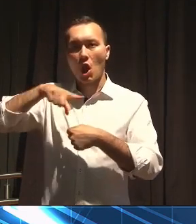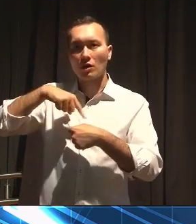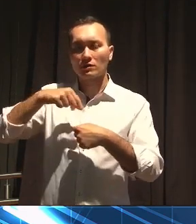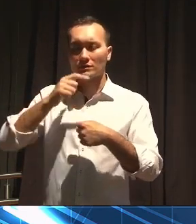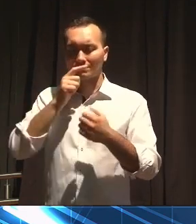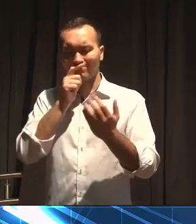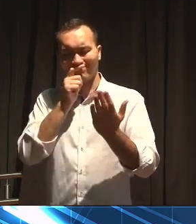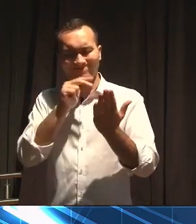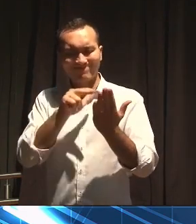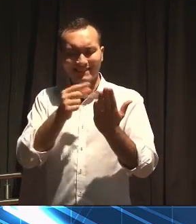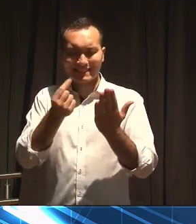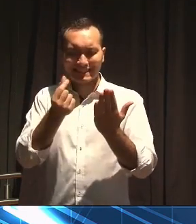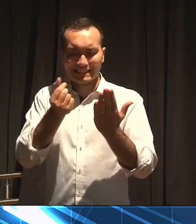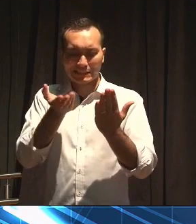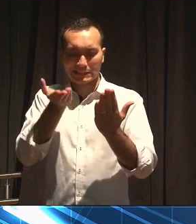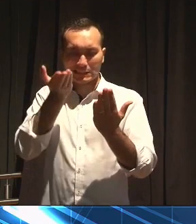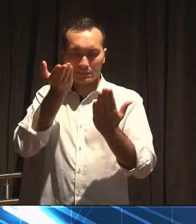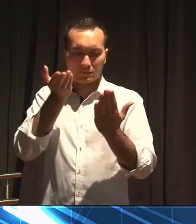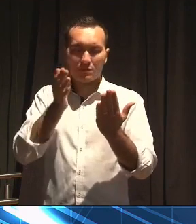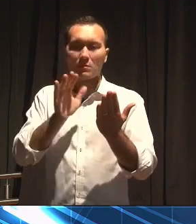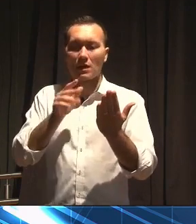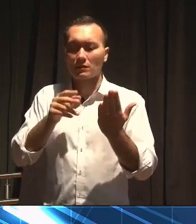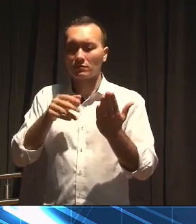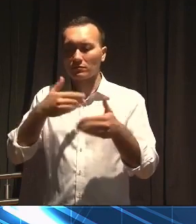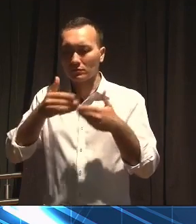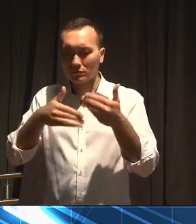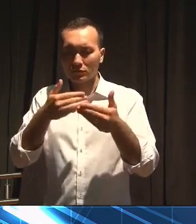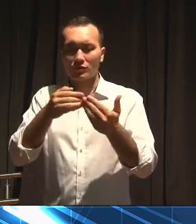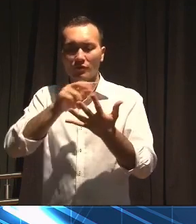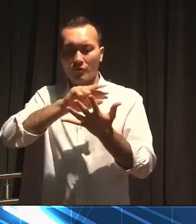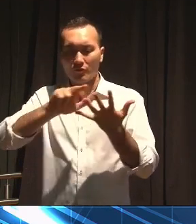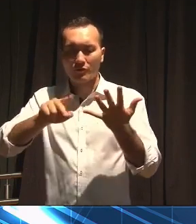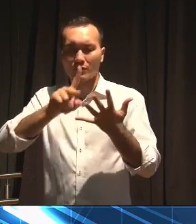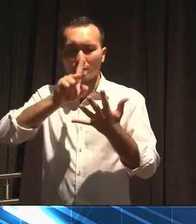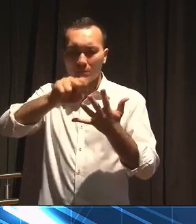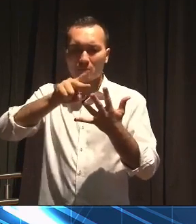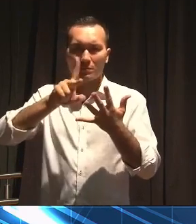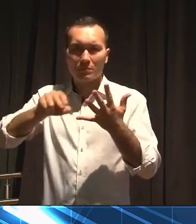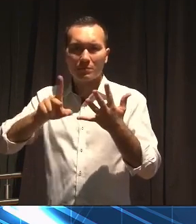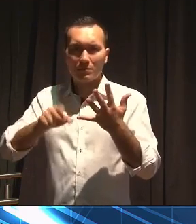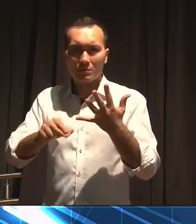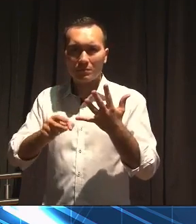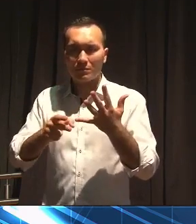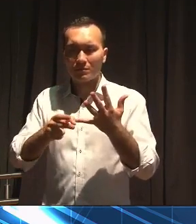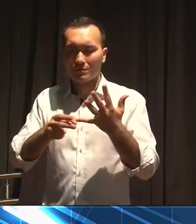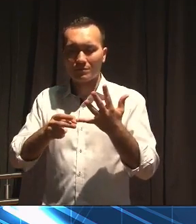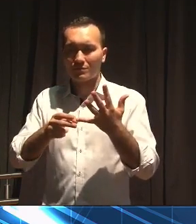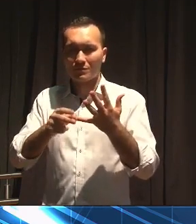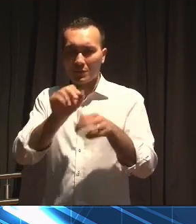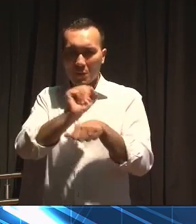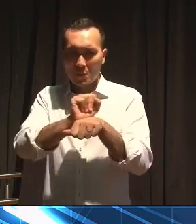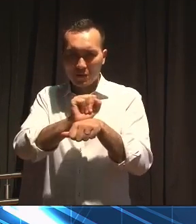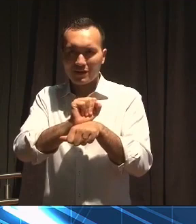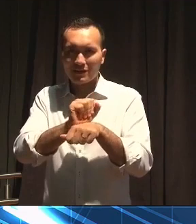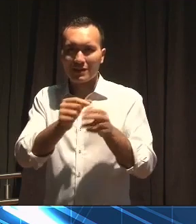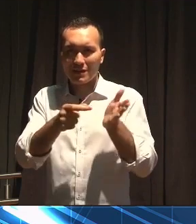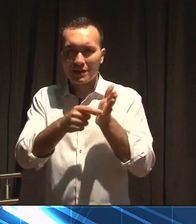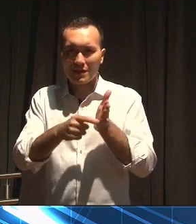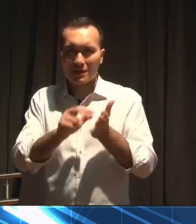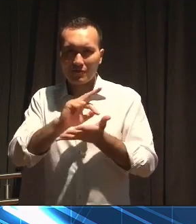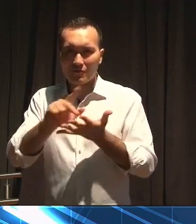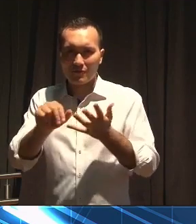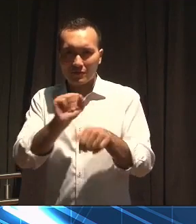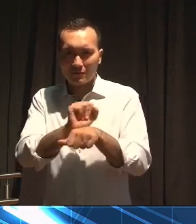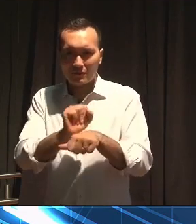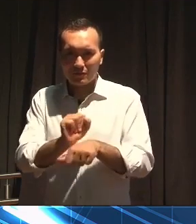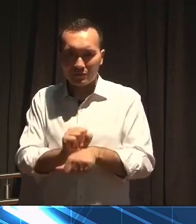mato alto e começa a ver as linhas baixando, tá? Porém, como isso não é 100% eficaz, as linhas começam a